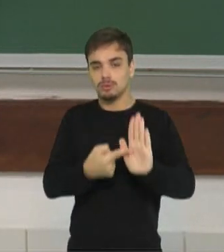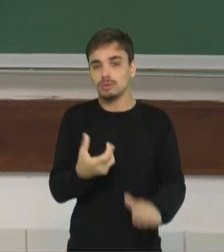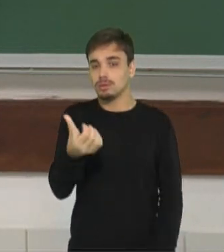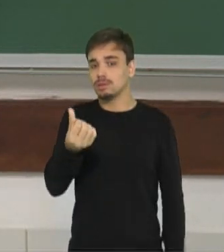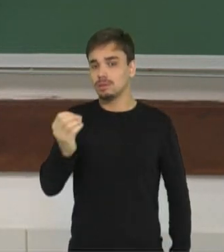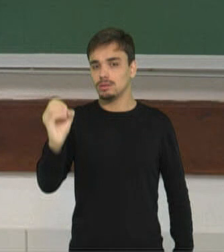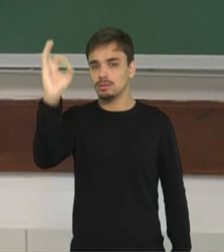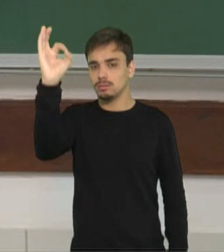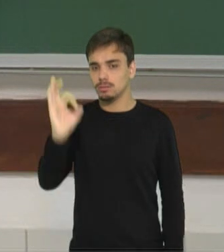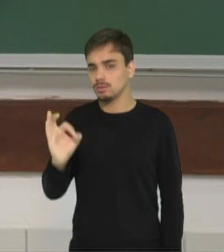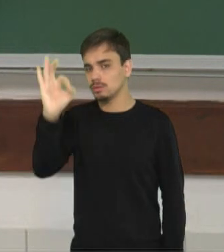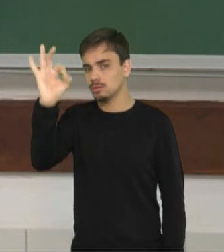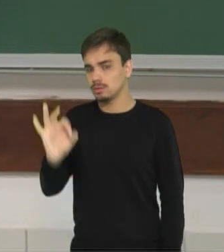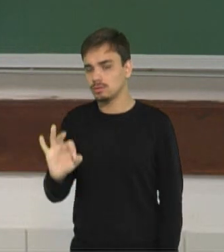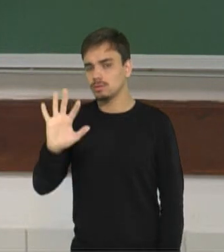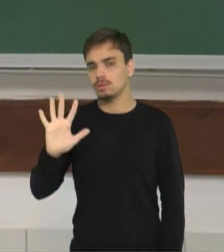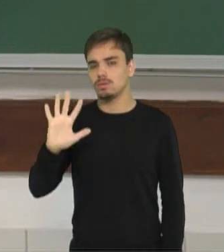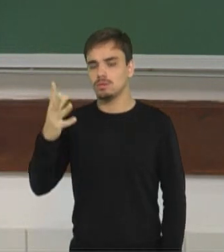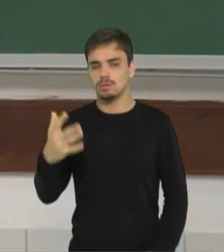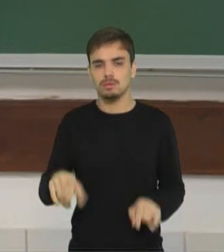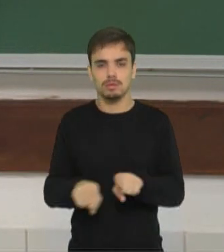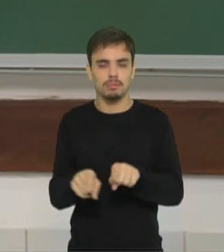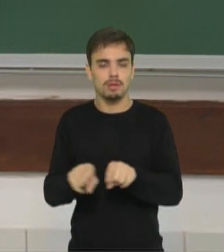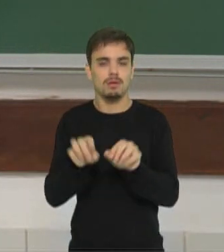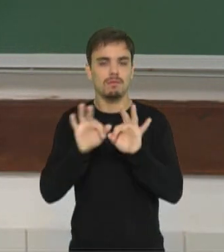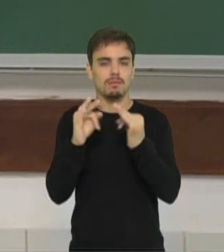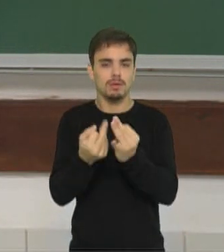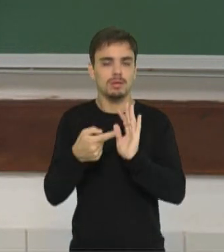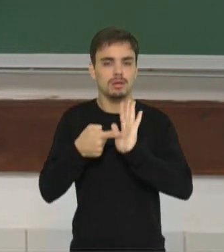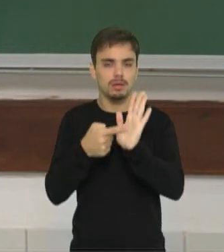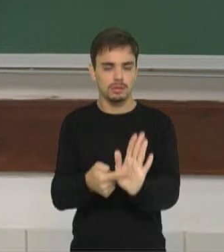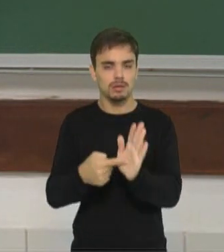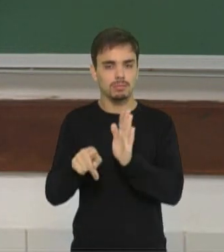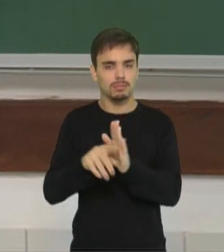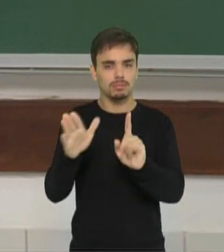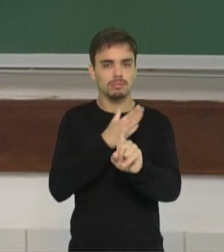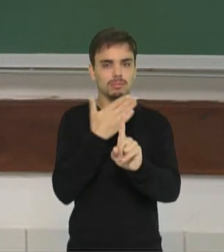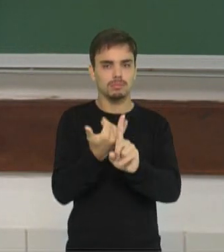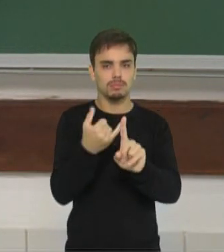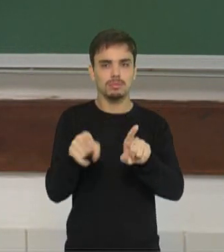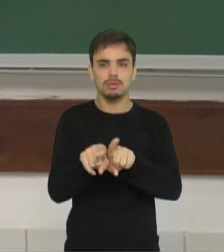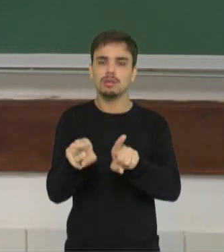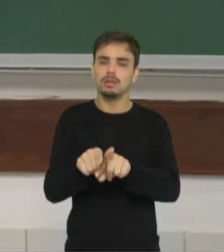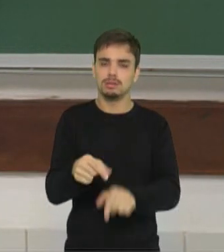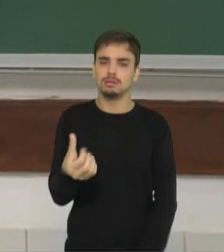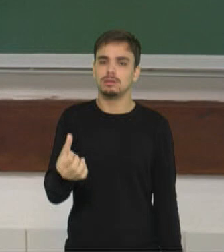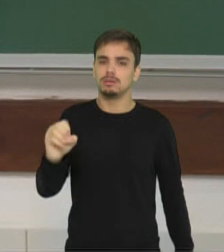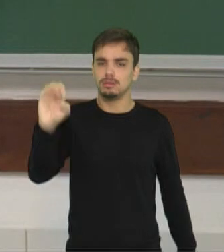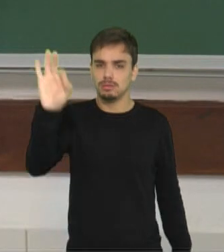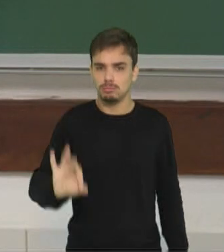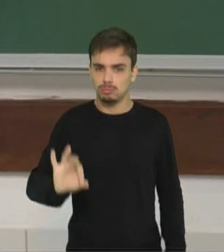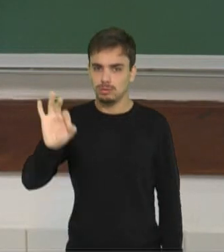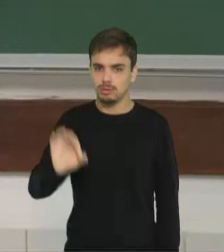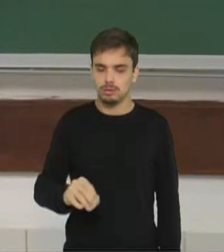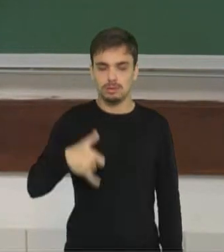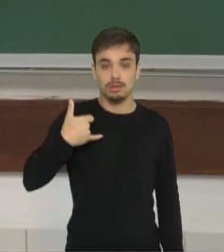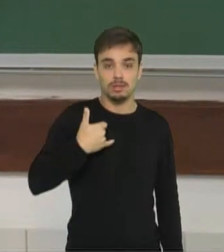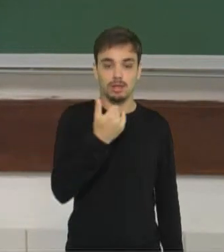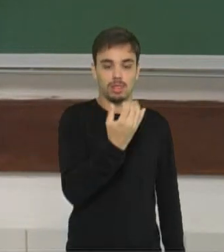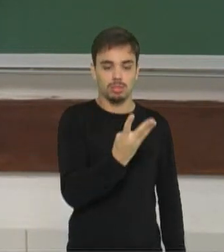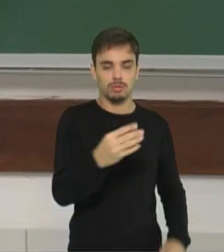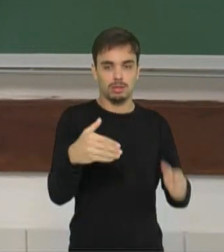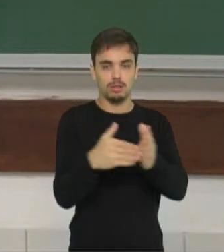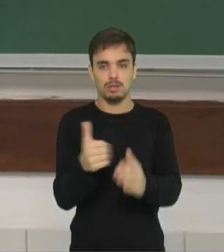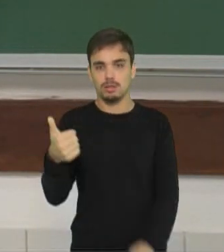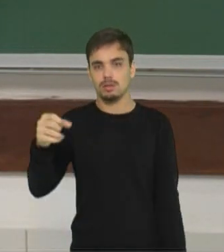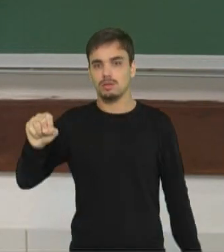né, aconteceu, os pais que relataram o bullying, 60% deles foi na idade de 14 a 18 anos, bem na